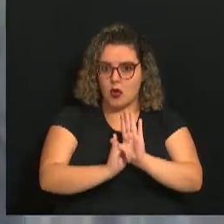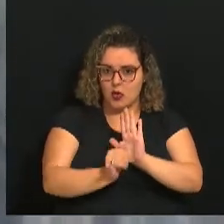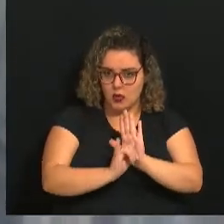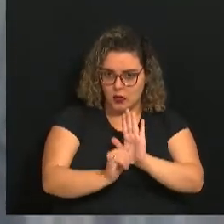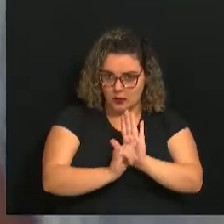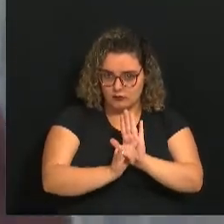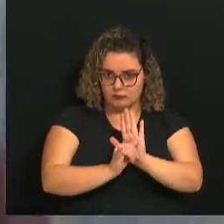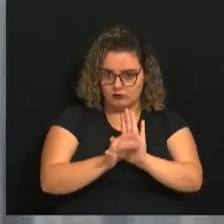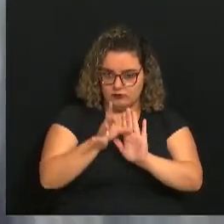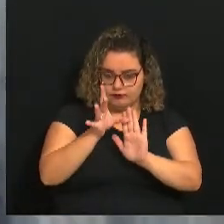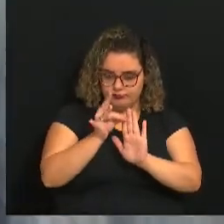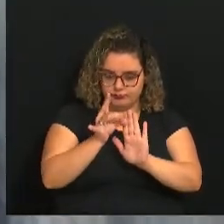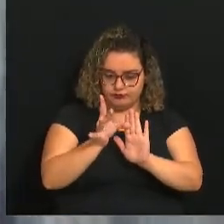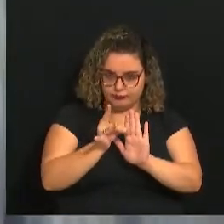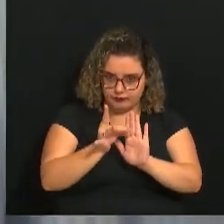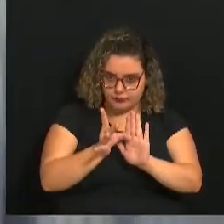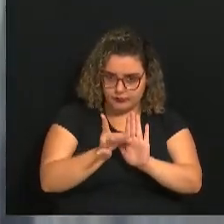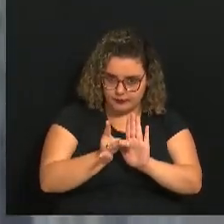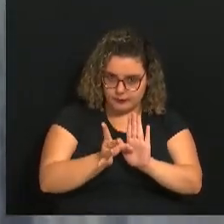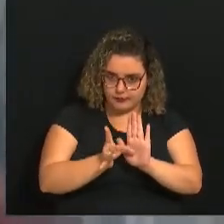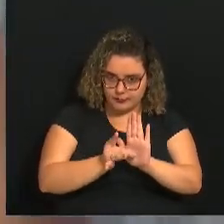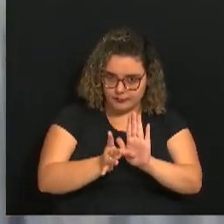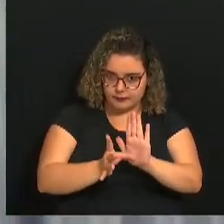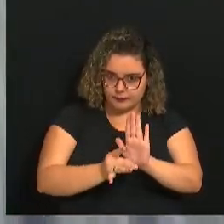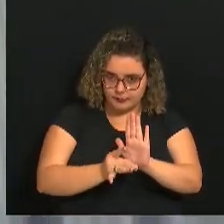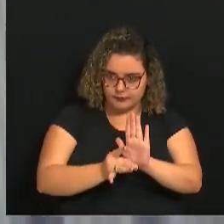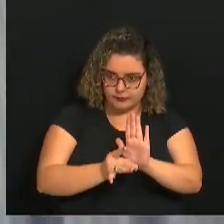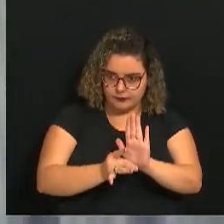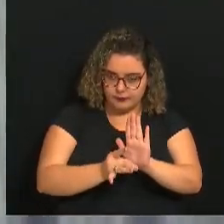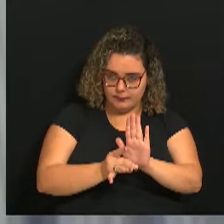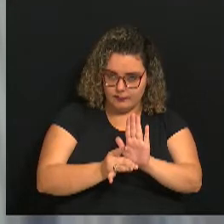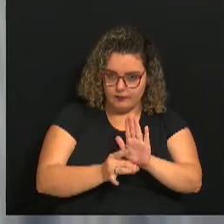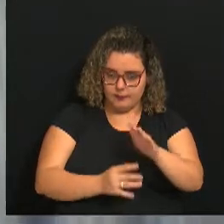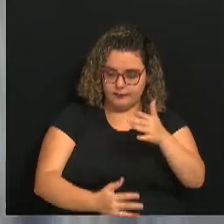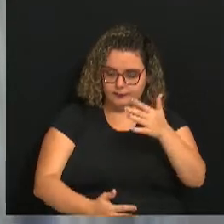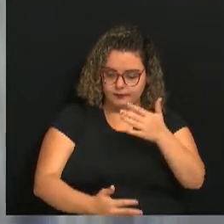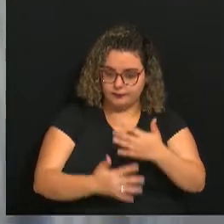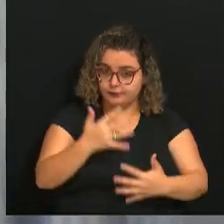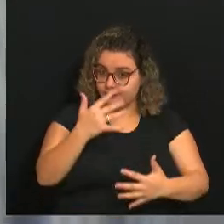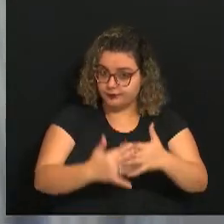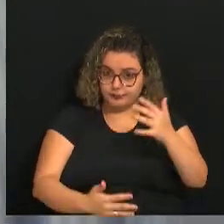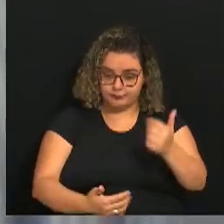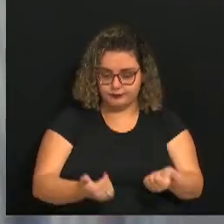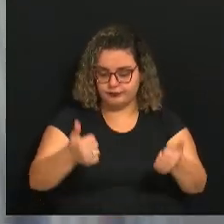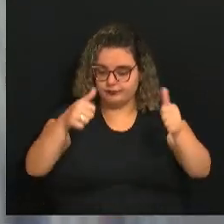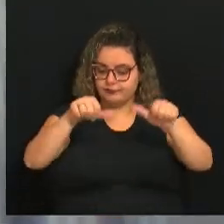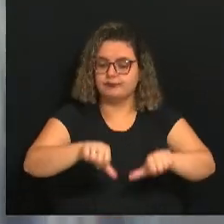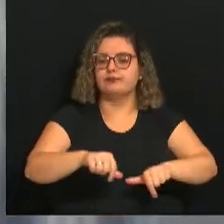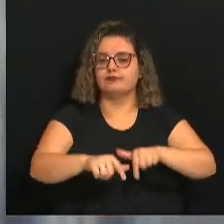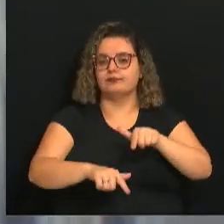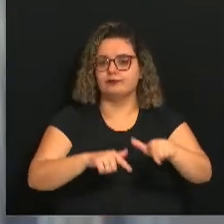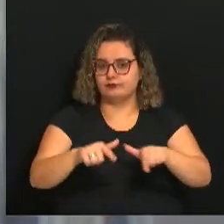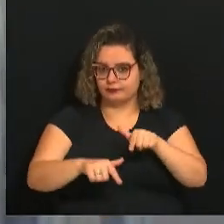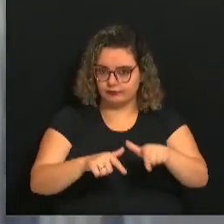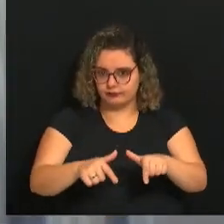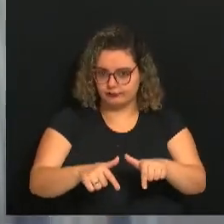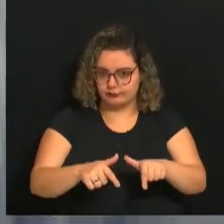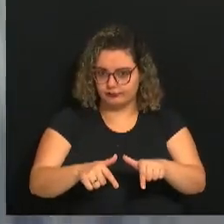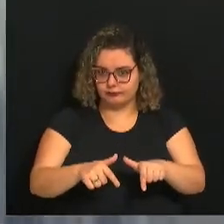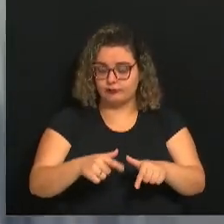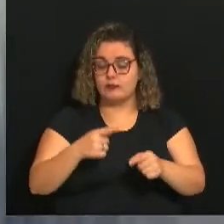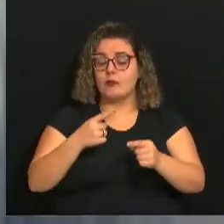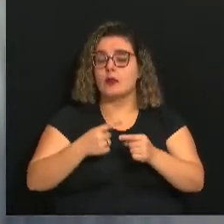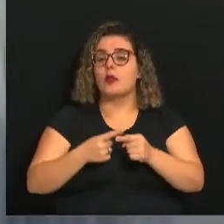elementos para impedir esse tipo de precarização do trabalho, né? Por